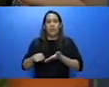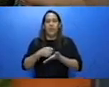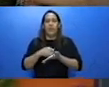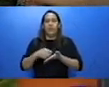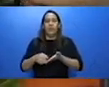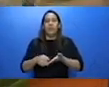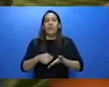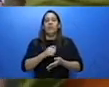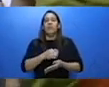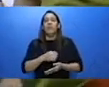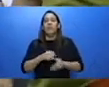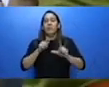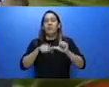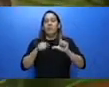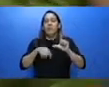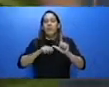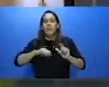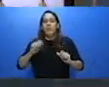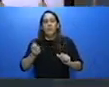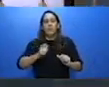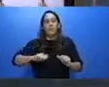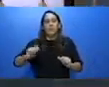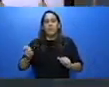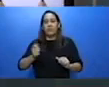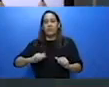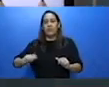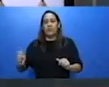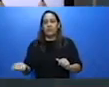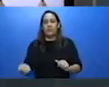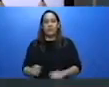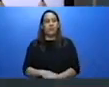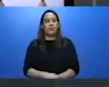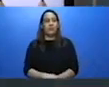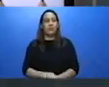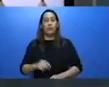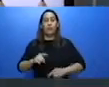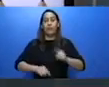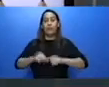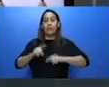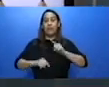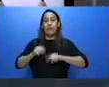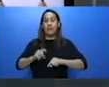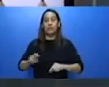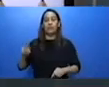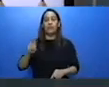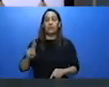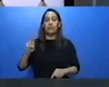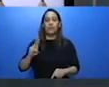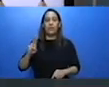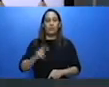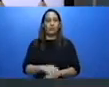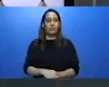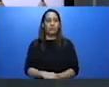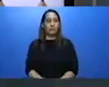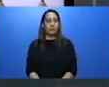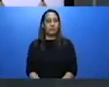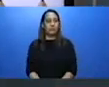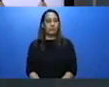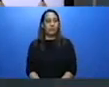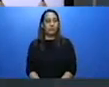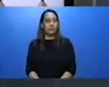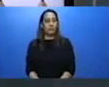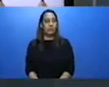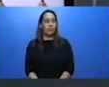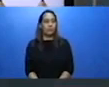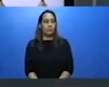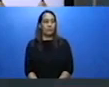Escrever de letra cursiva os ingredientes da nossa experiência. Certo? Você tem aí a